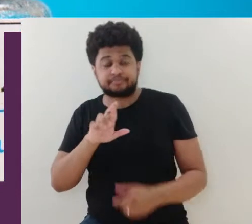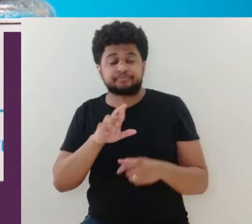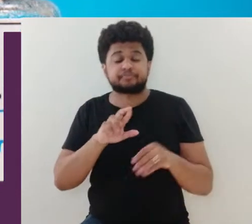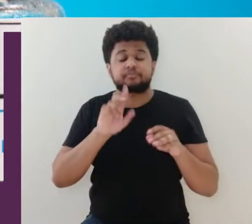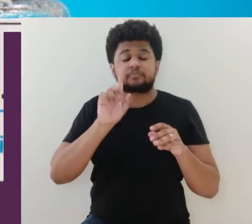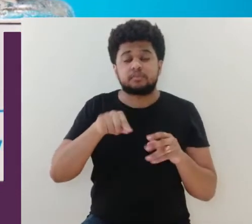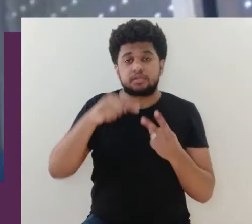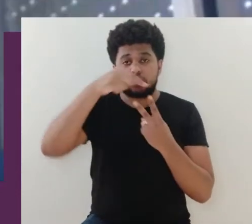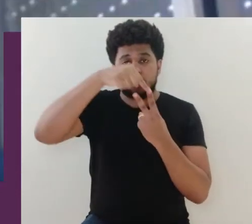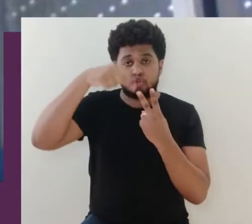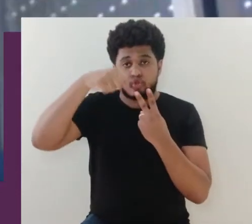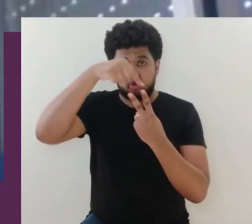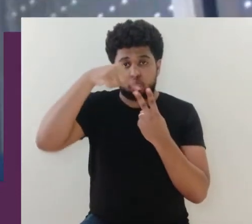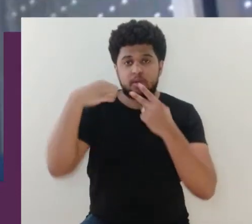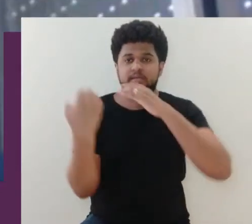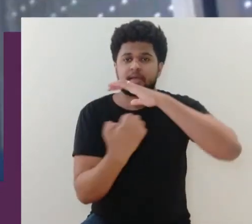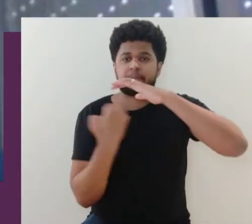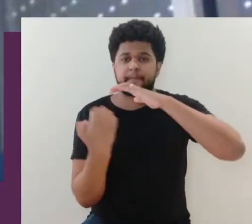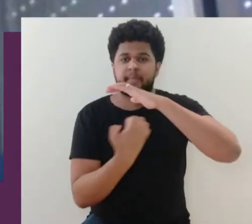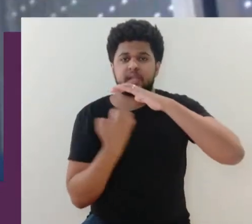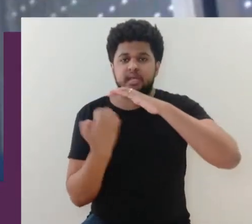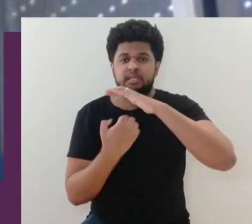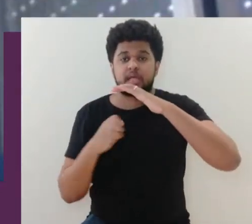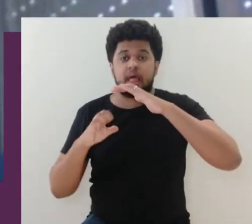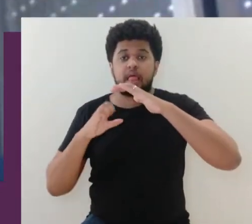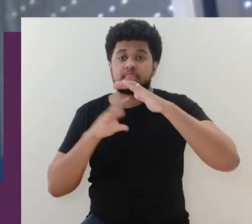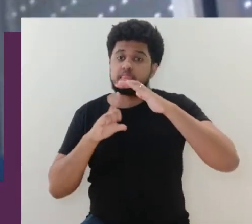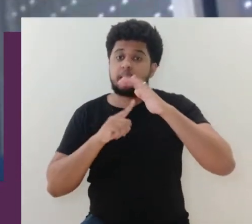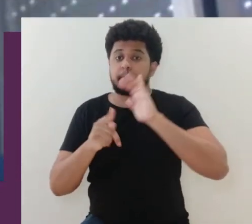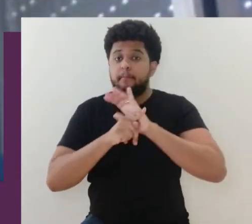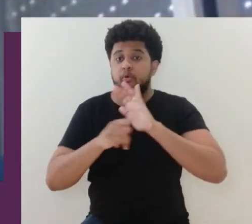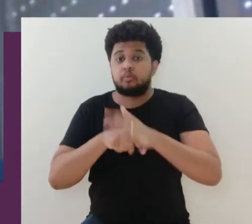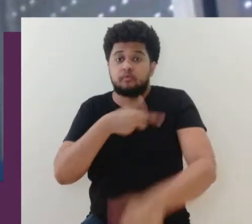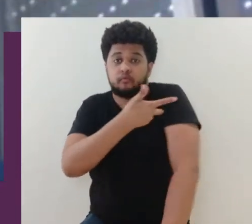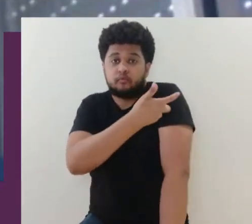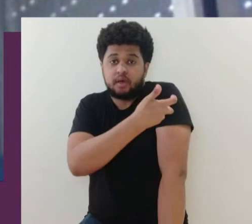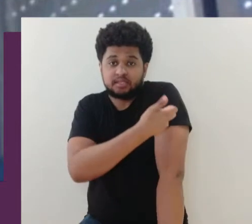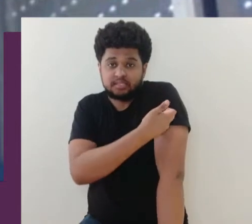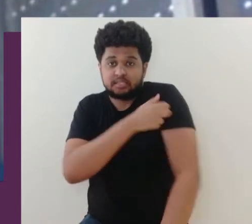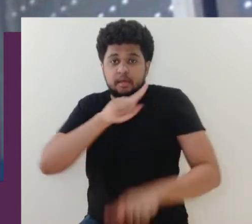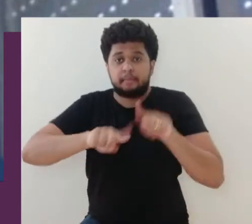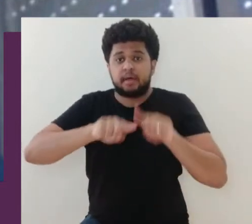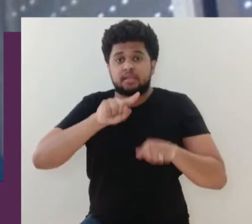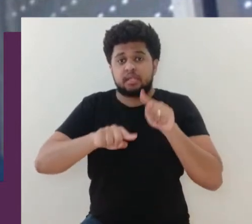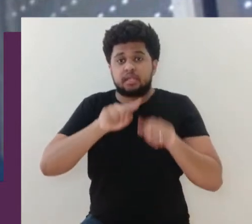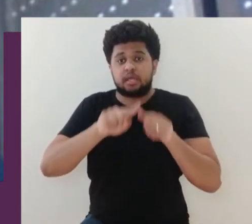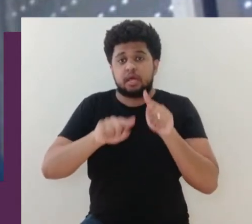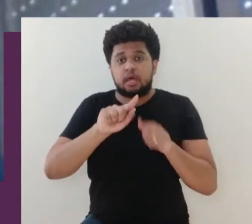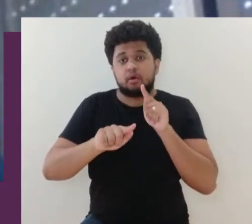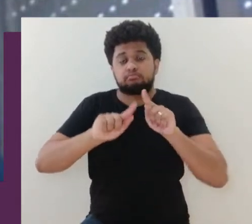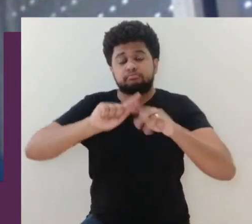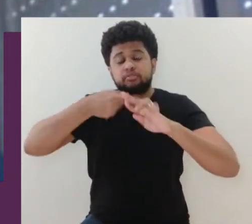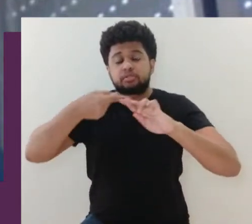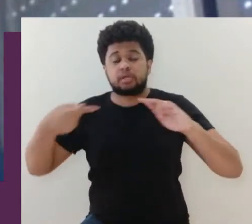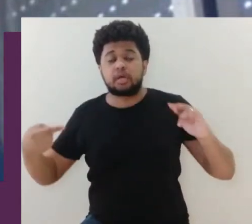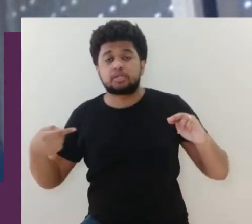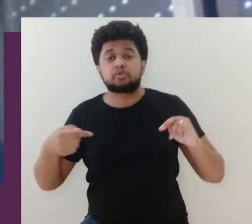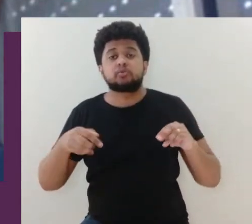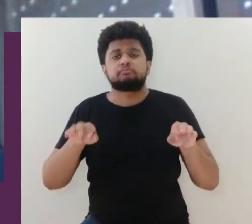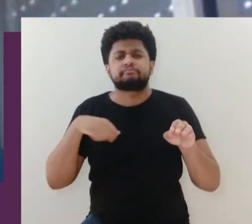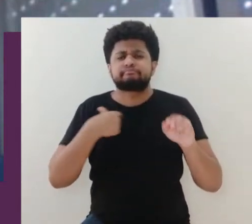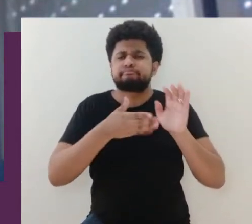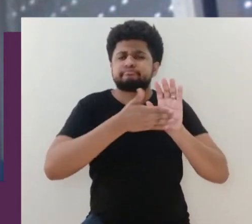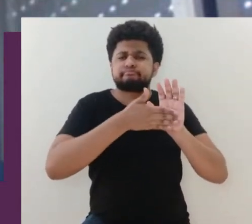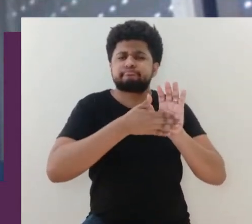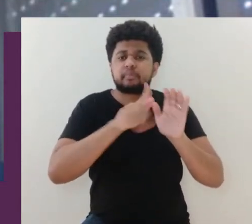também. São duas empresas que trazem uma vacina de material genético, vacina de RNA.